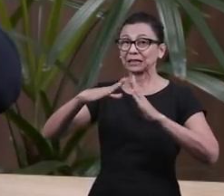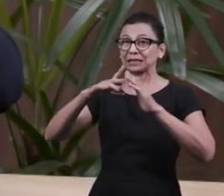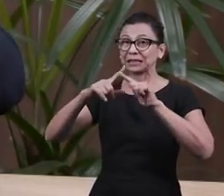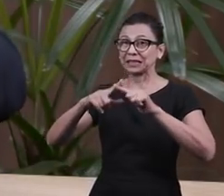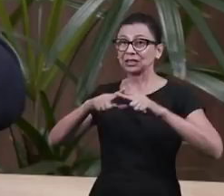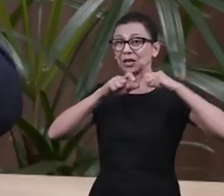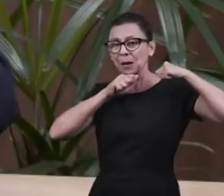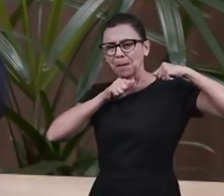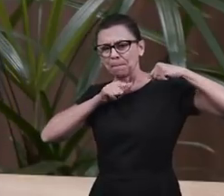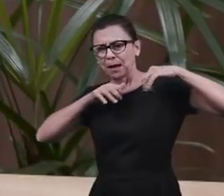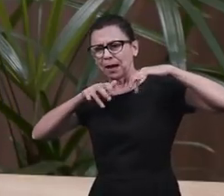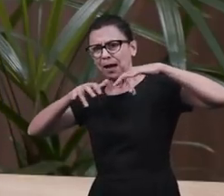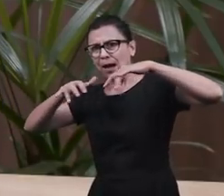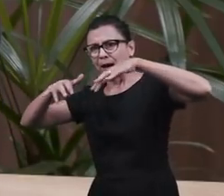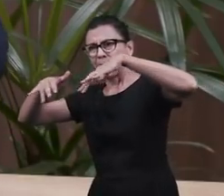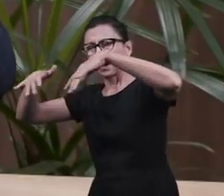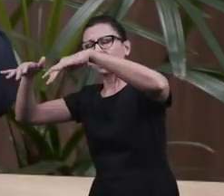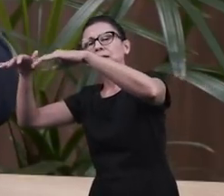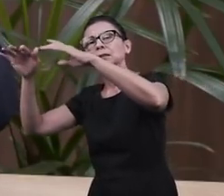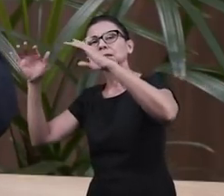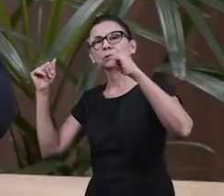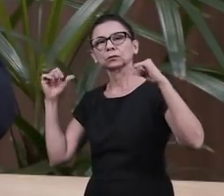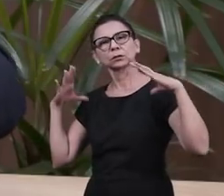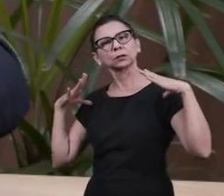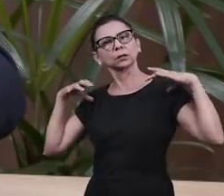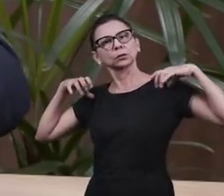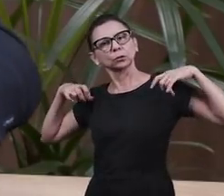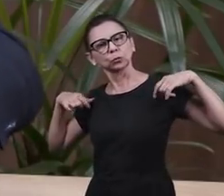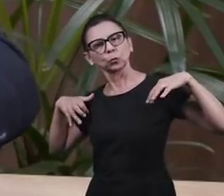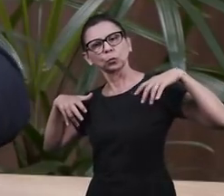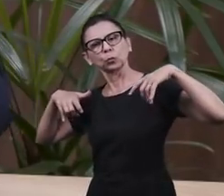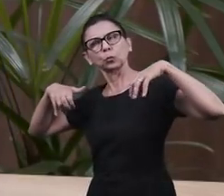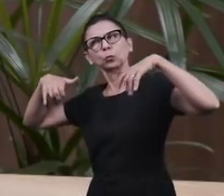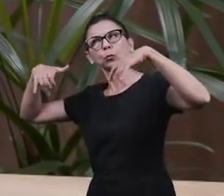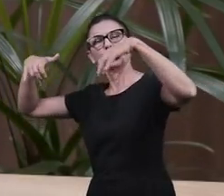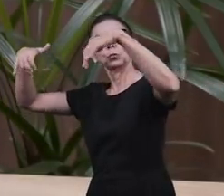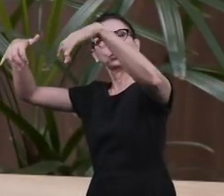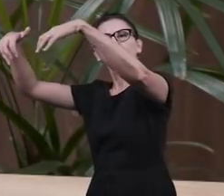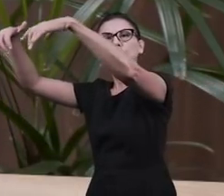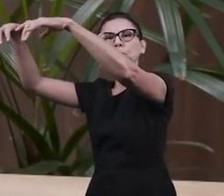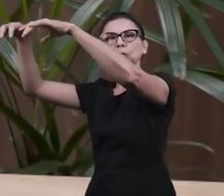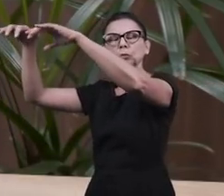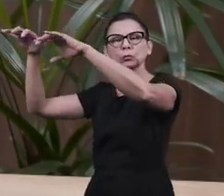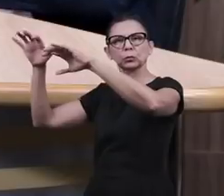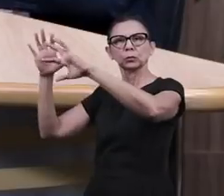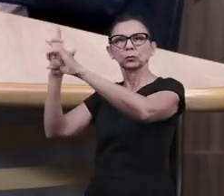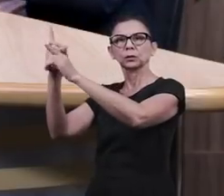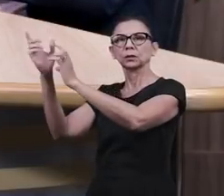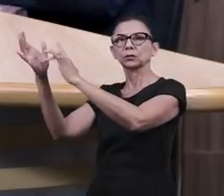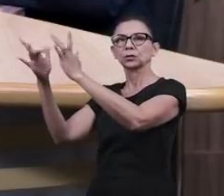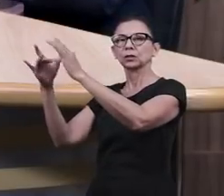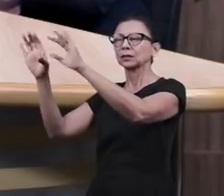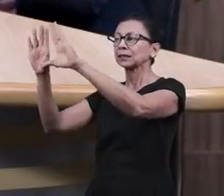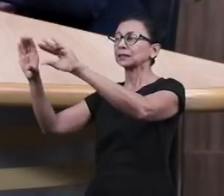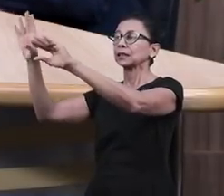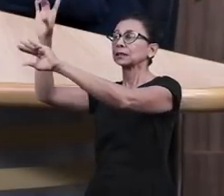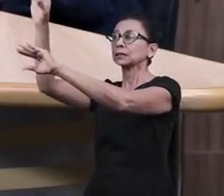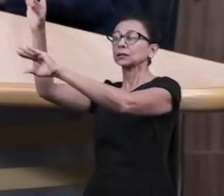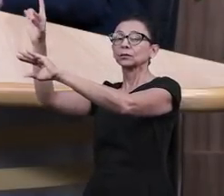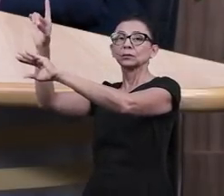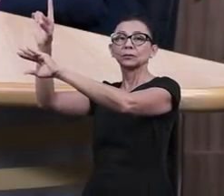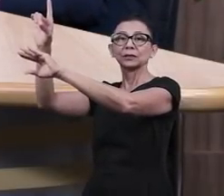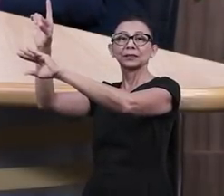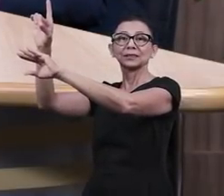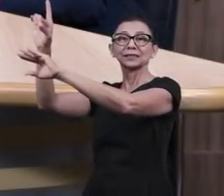juntos. A igreja subindo e os anjos que vieram recolher subindo, encontrando com Jesus nas nuvens, nos ares.